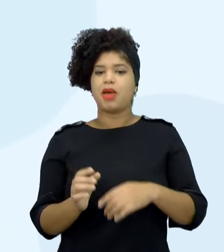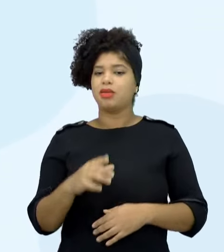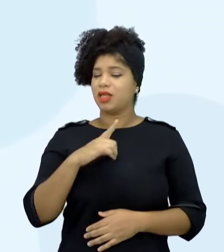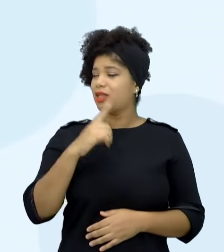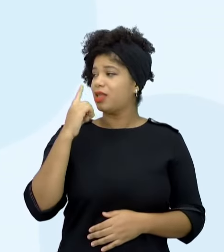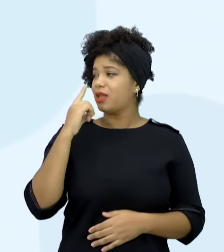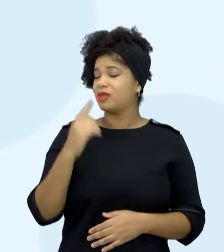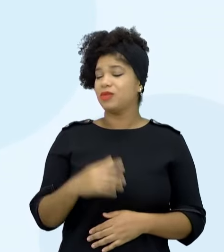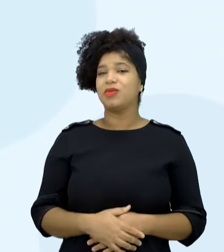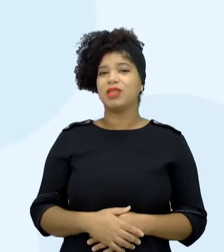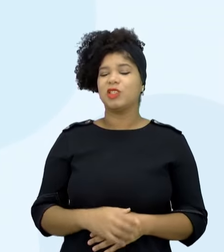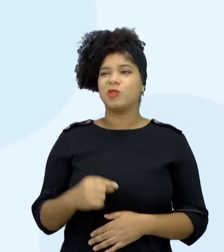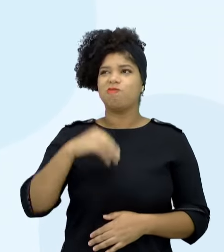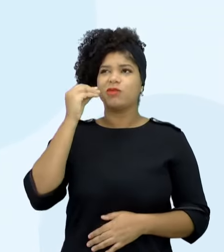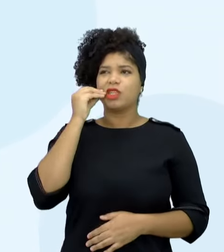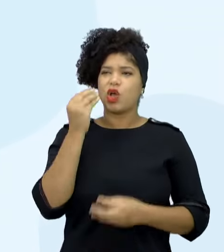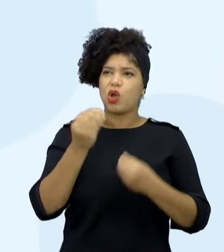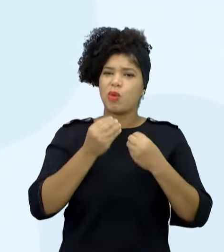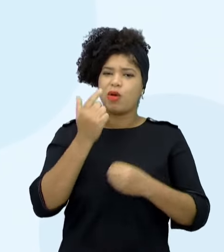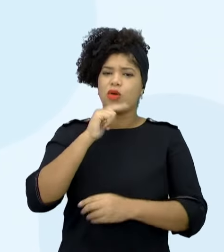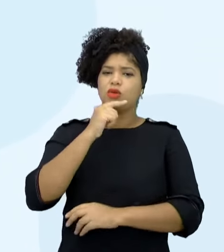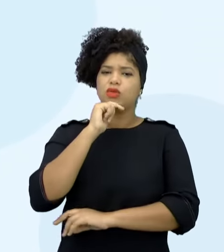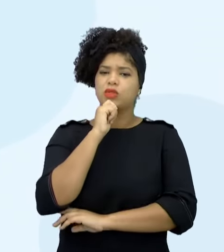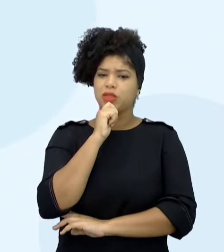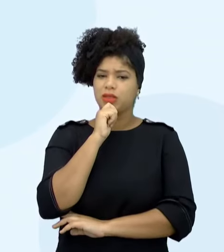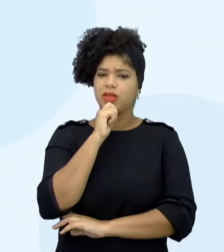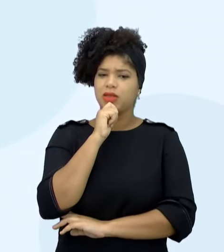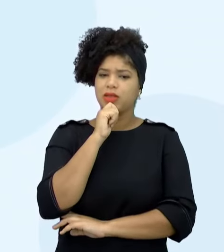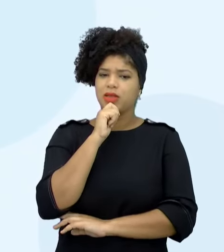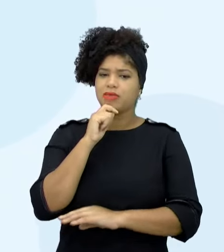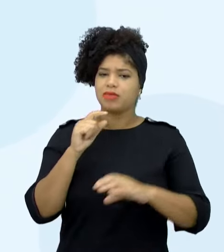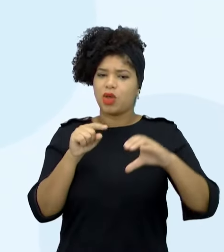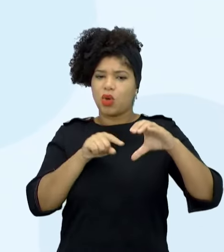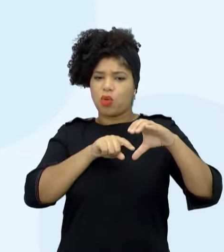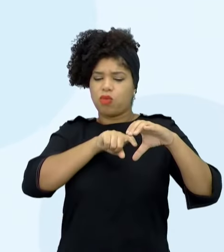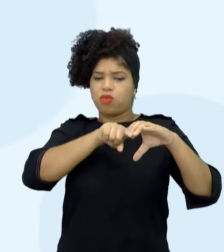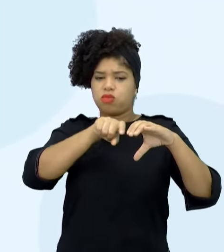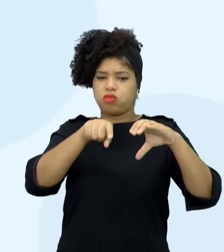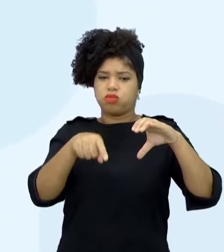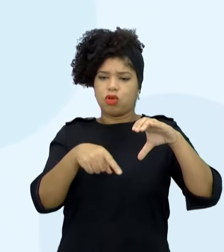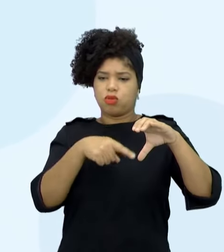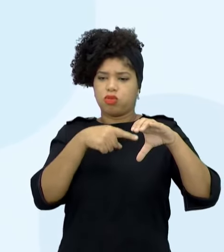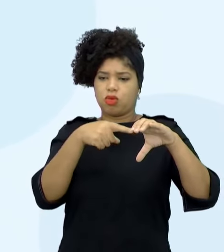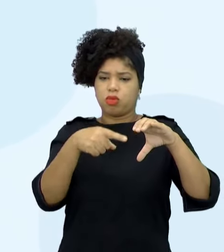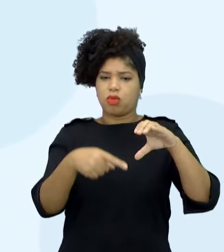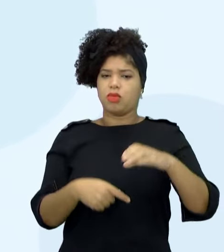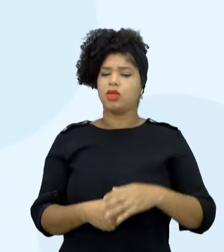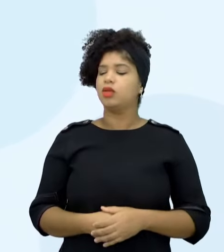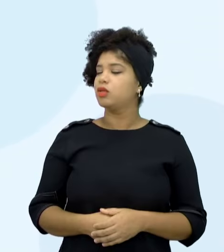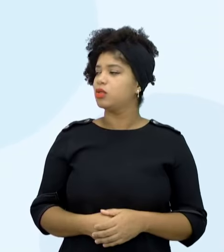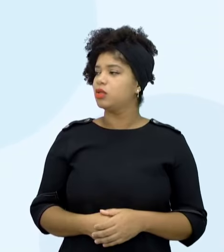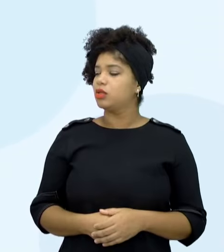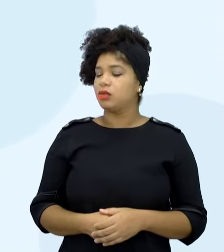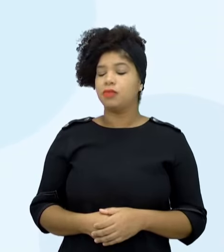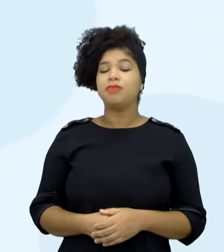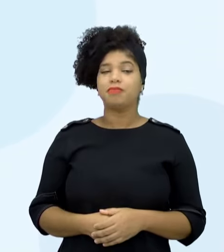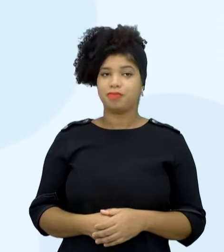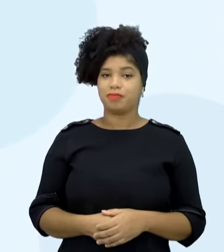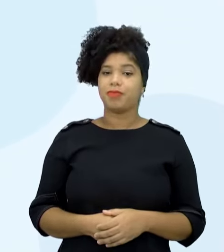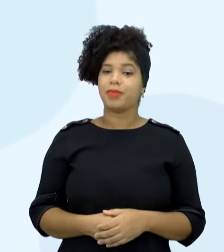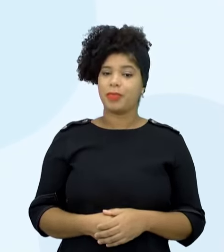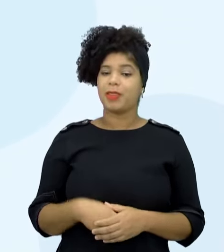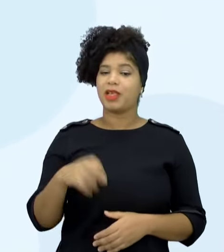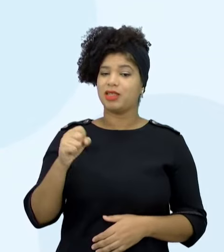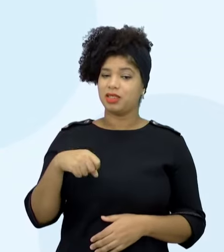está tentando descobrir como é que conseguiu essa conversão ali, e esse atrito, de